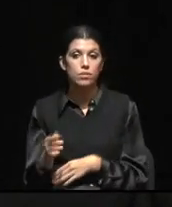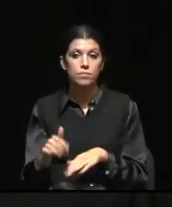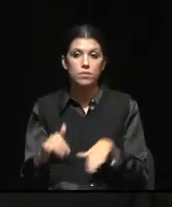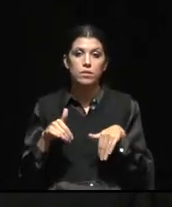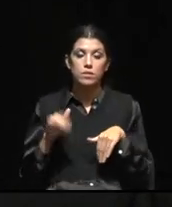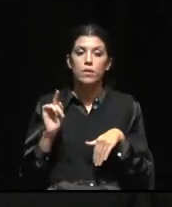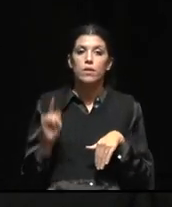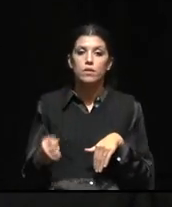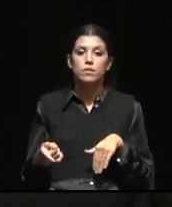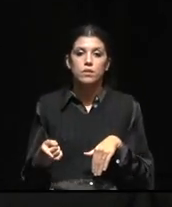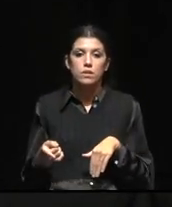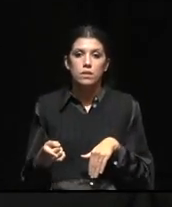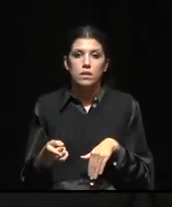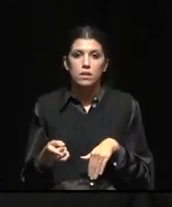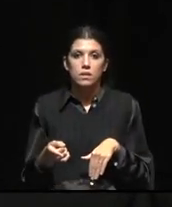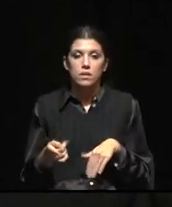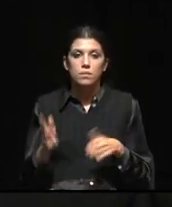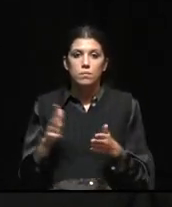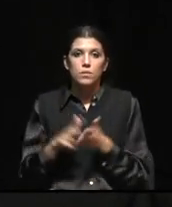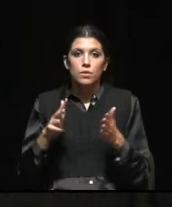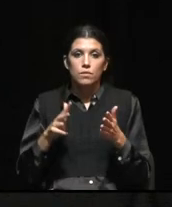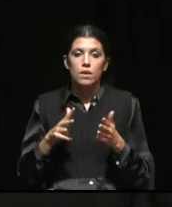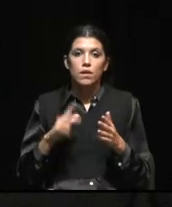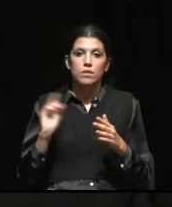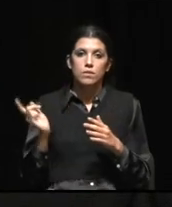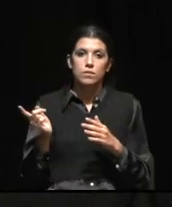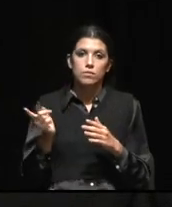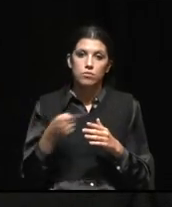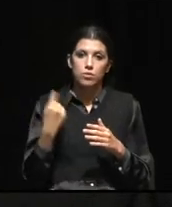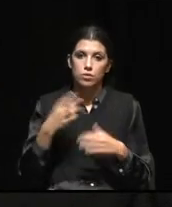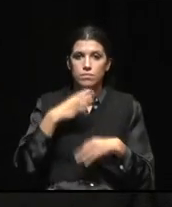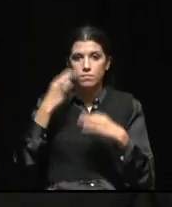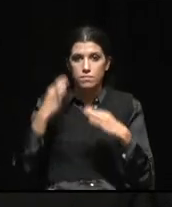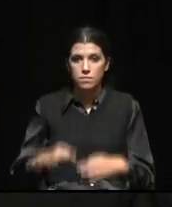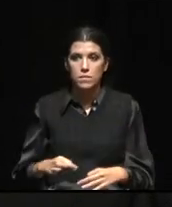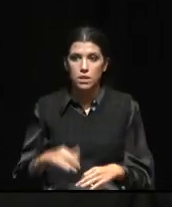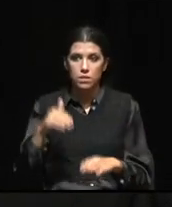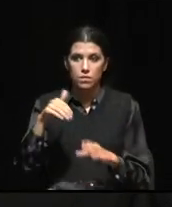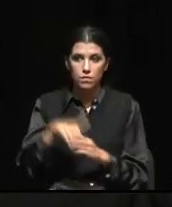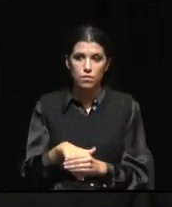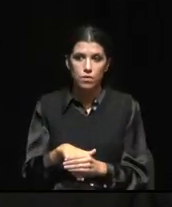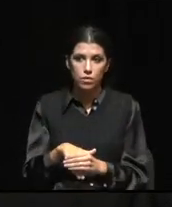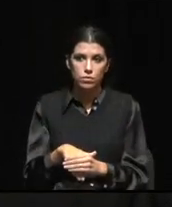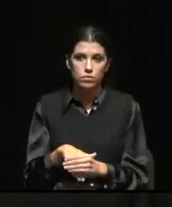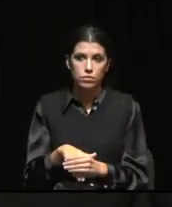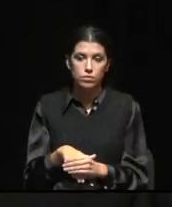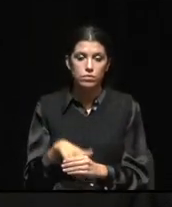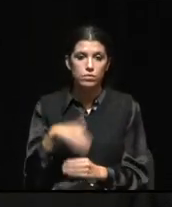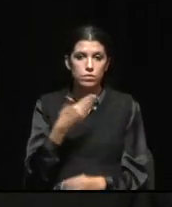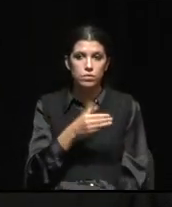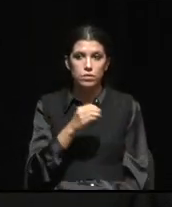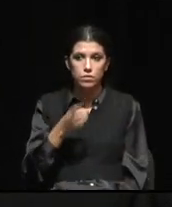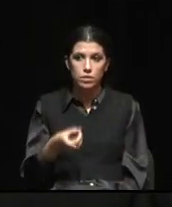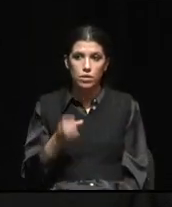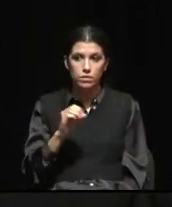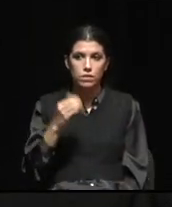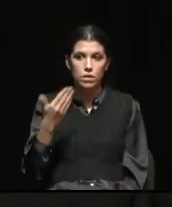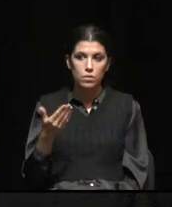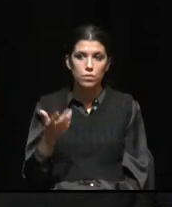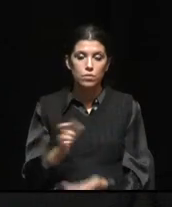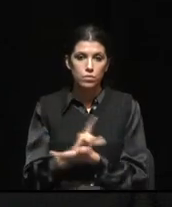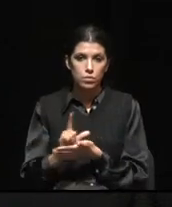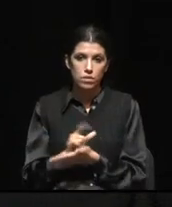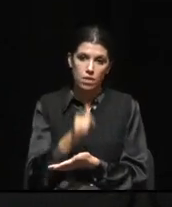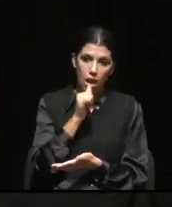quem se abstém aprovado por unanimidade o voto 10901 do livre